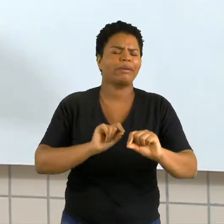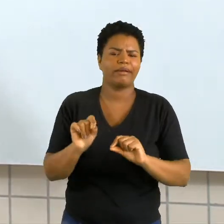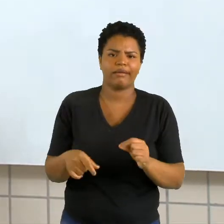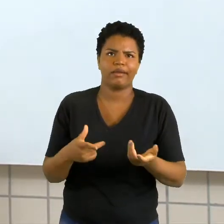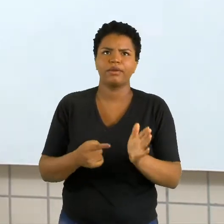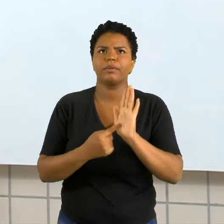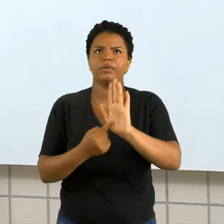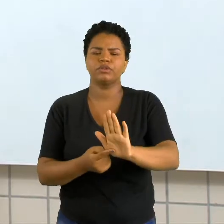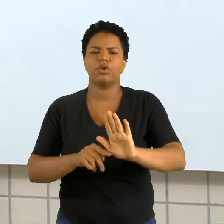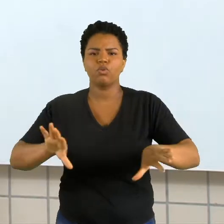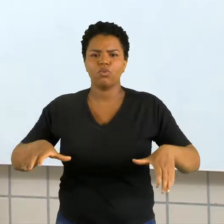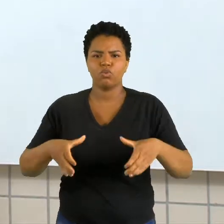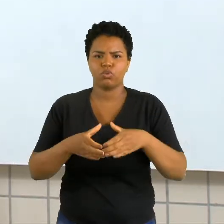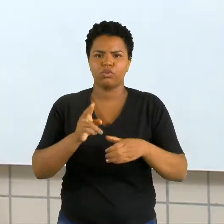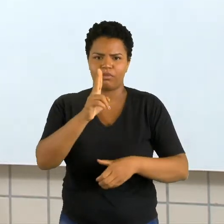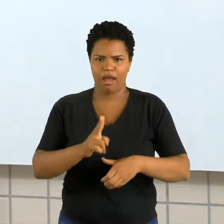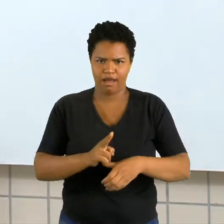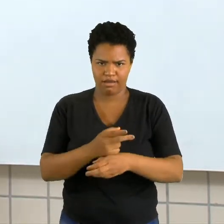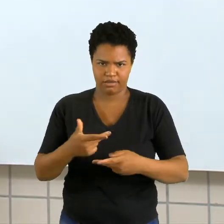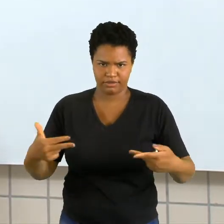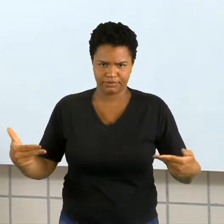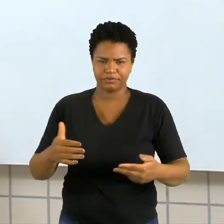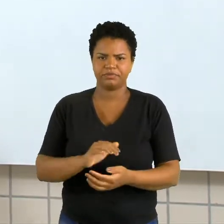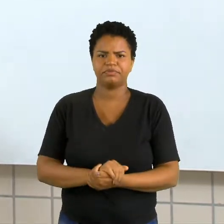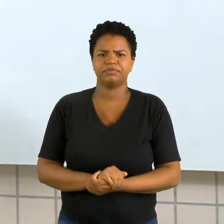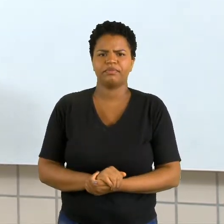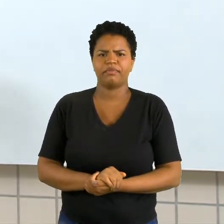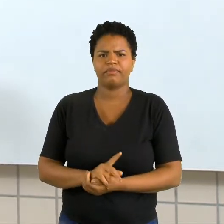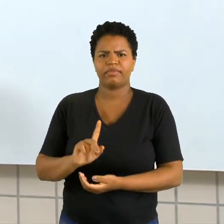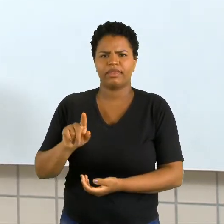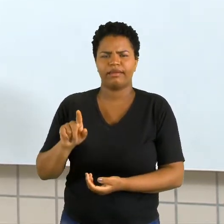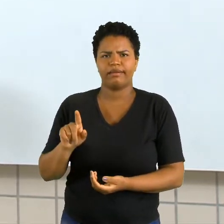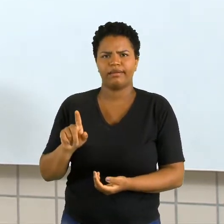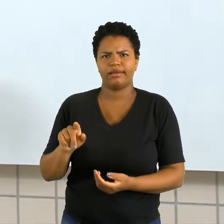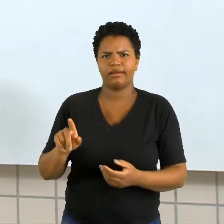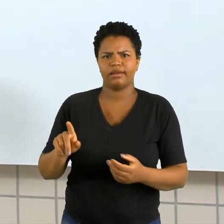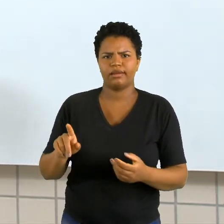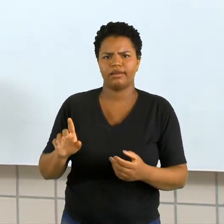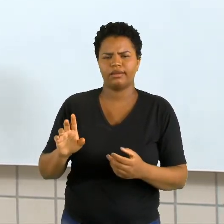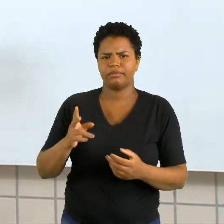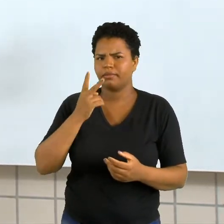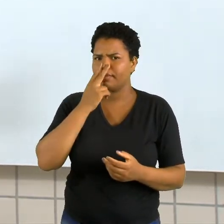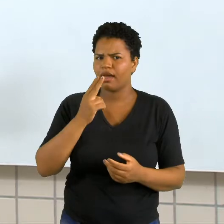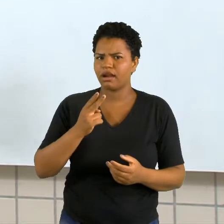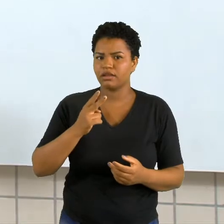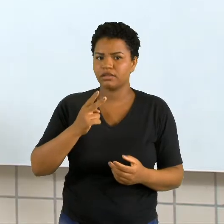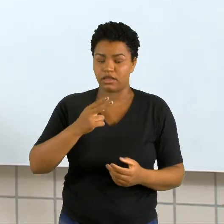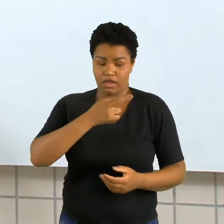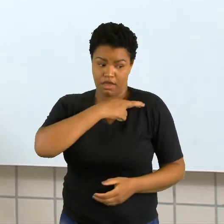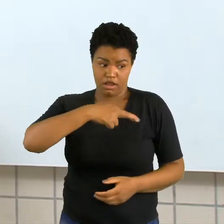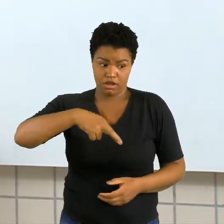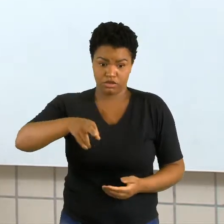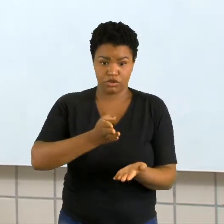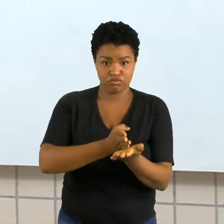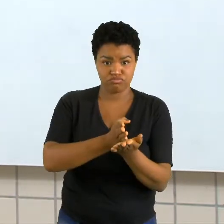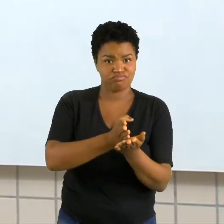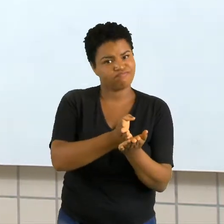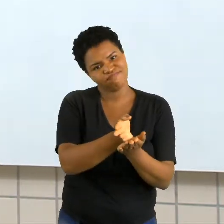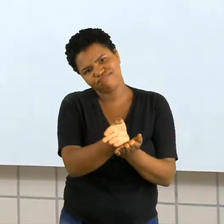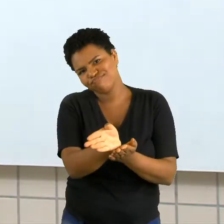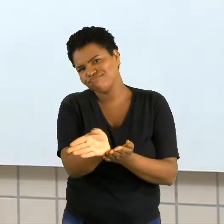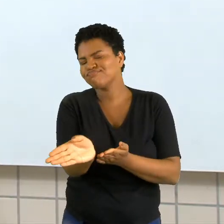que o clero, durante aquele período, os membros da igreja, eles se afastaram um pouco da visão religiosa. Ou seja, a igreja